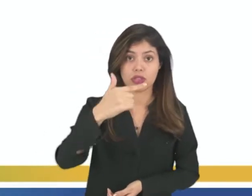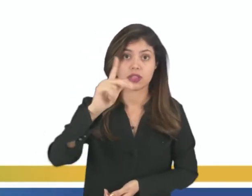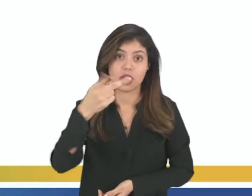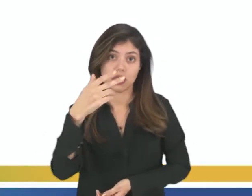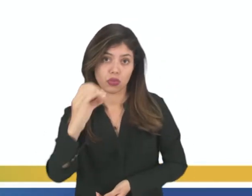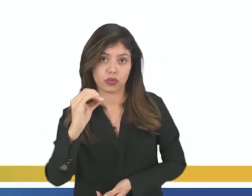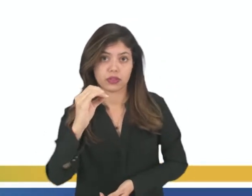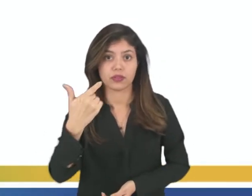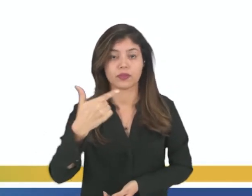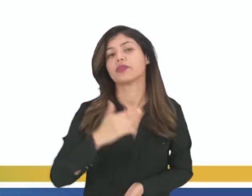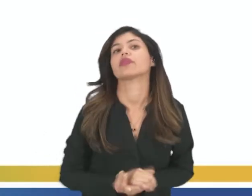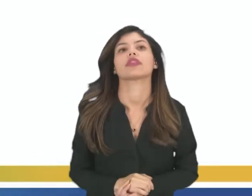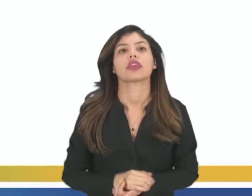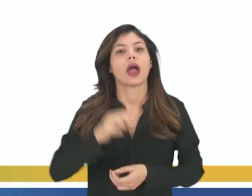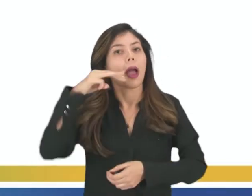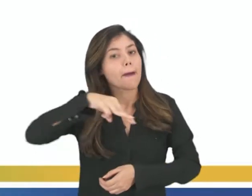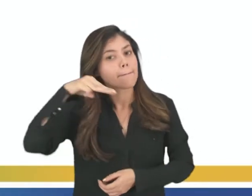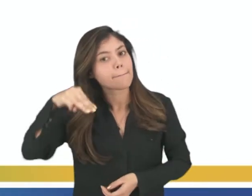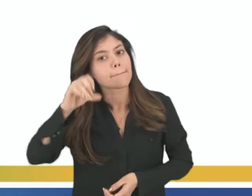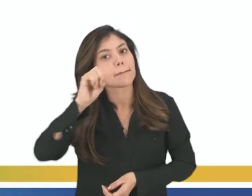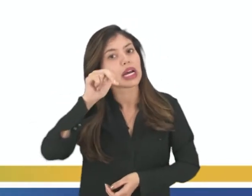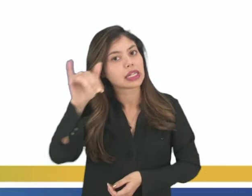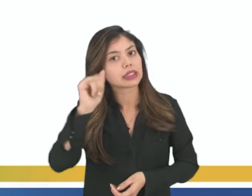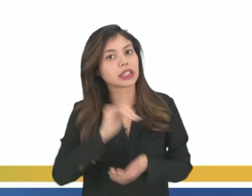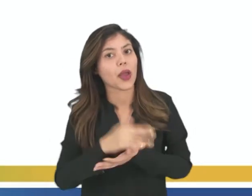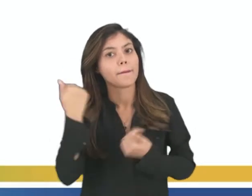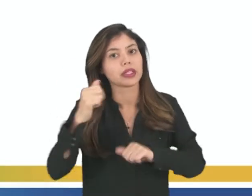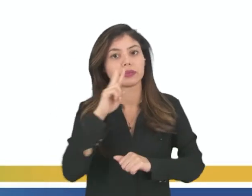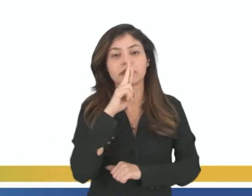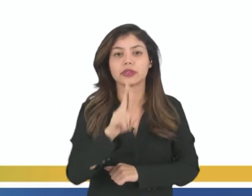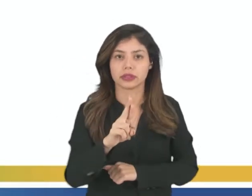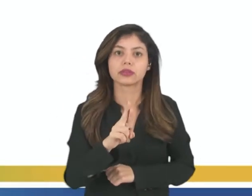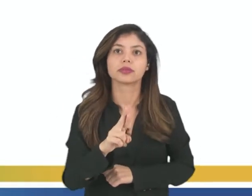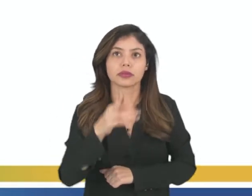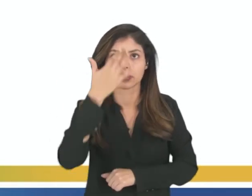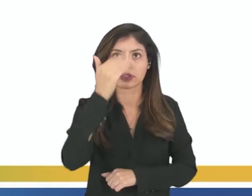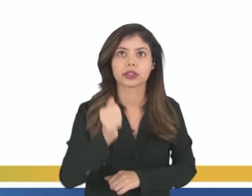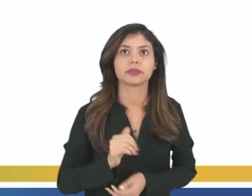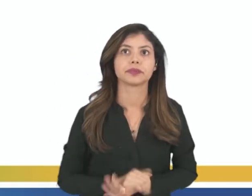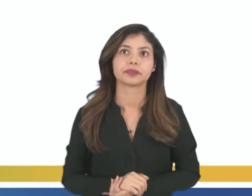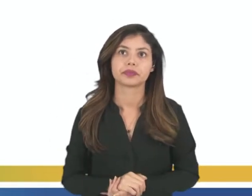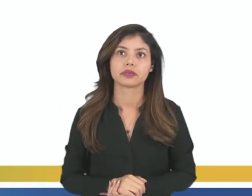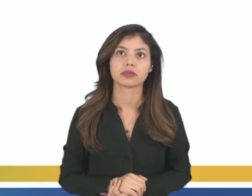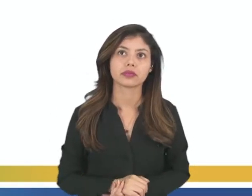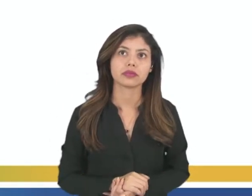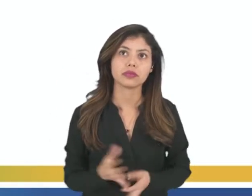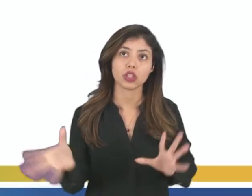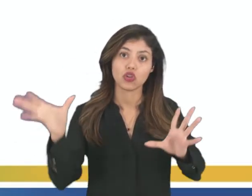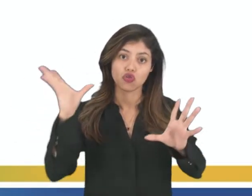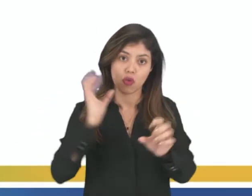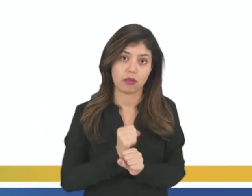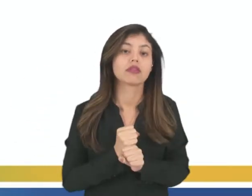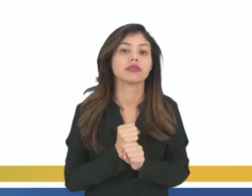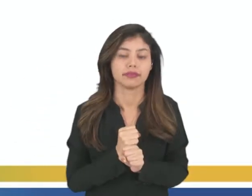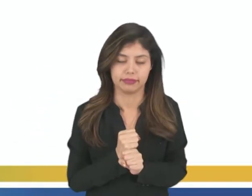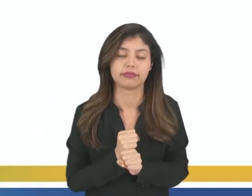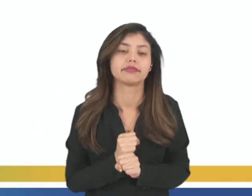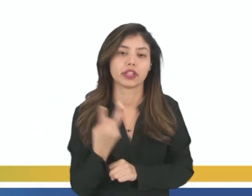vamos ver. A massa do acetileno nós precisamos calcular. Como se calcula a massa molecular? Somando as massas